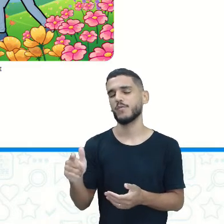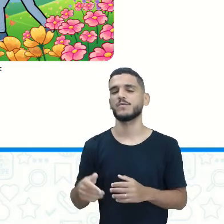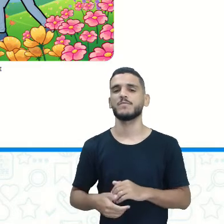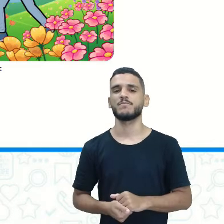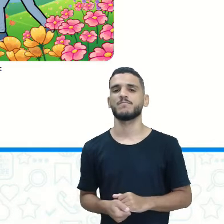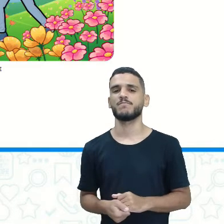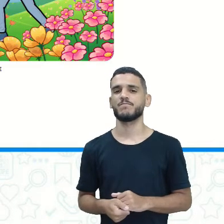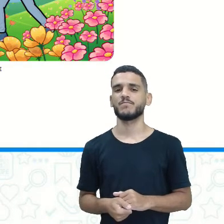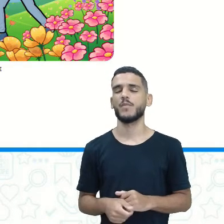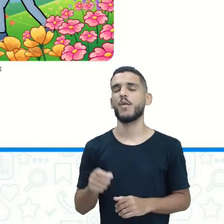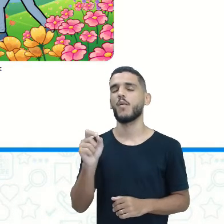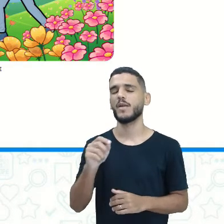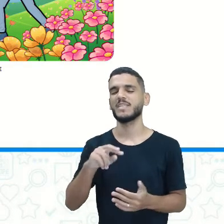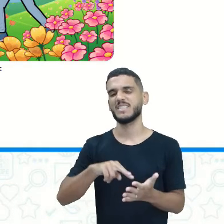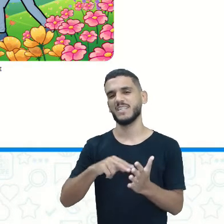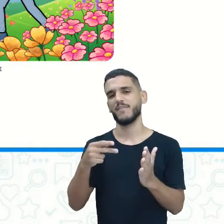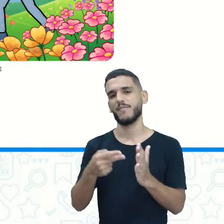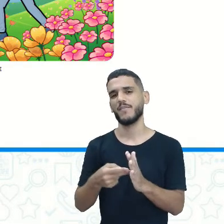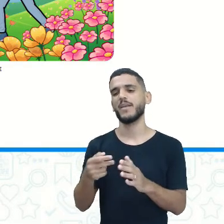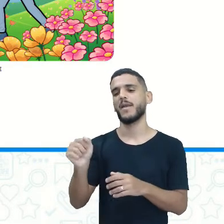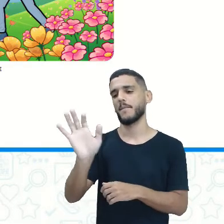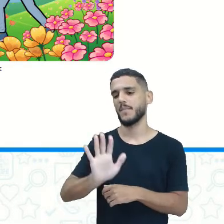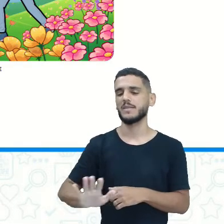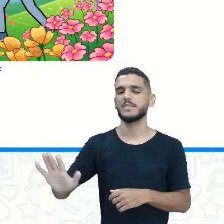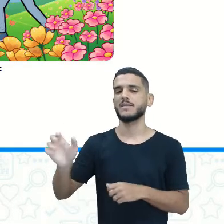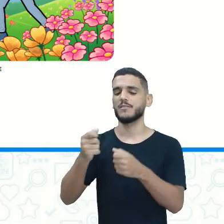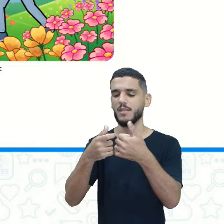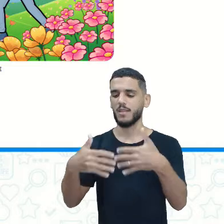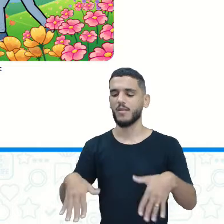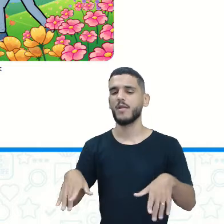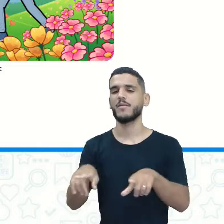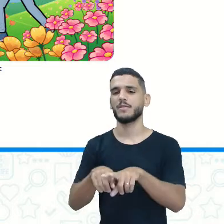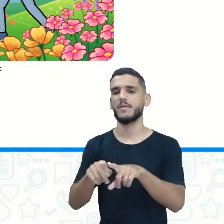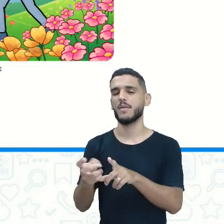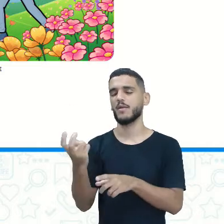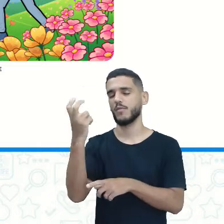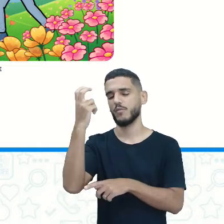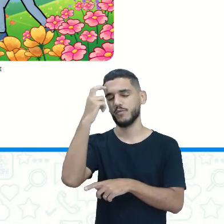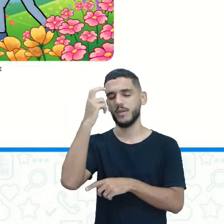é paisagem natural e paisagem cultural. Vê, só